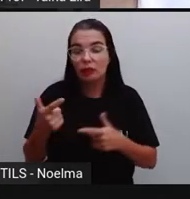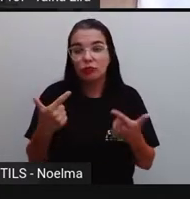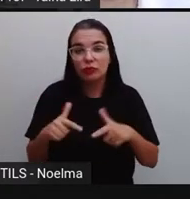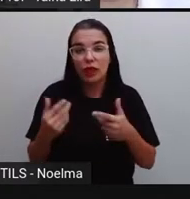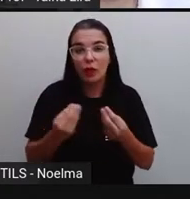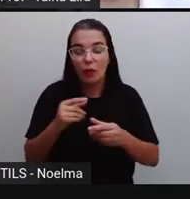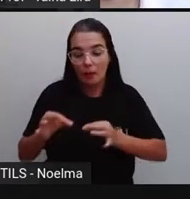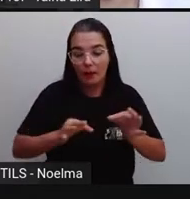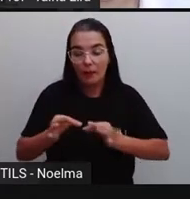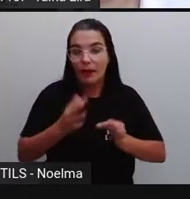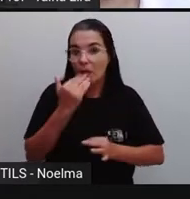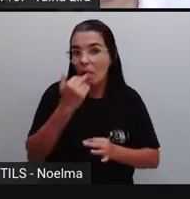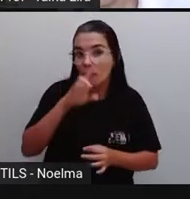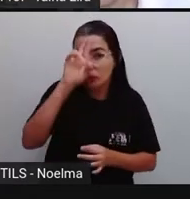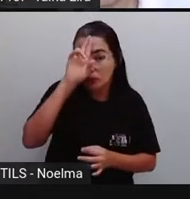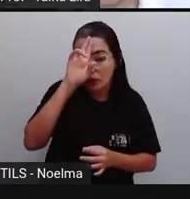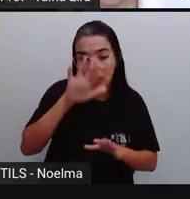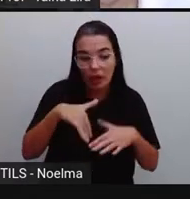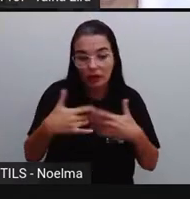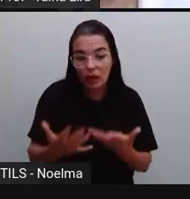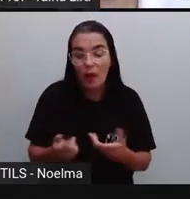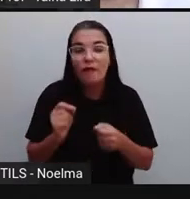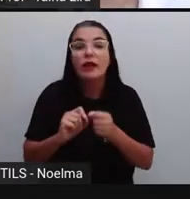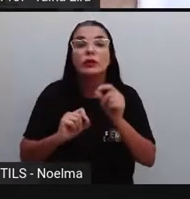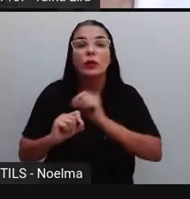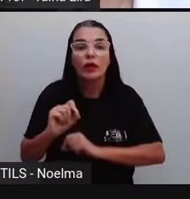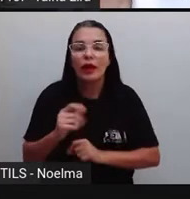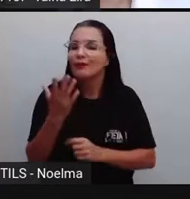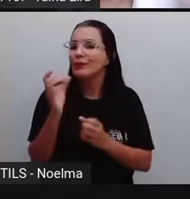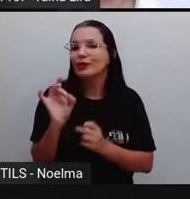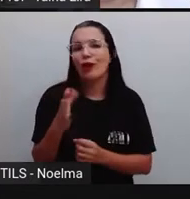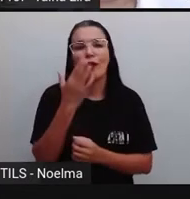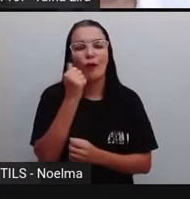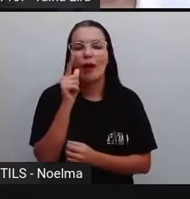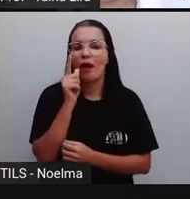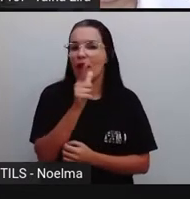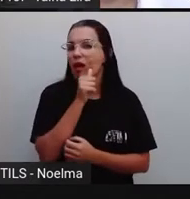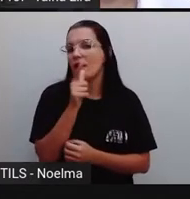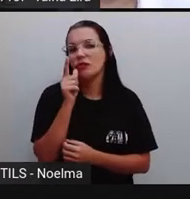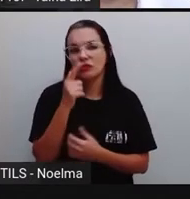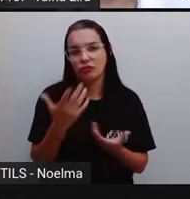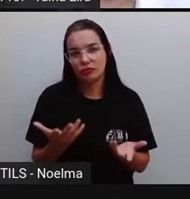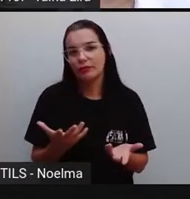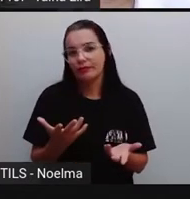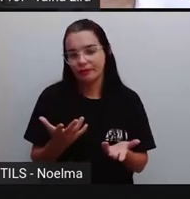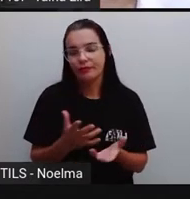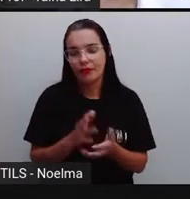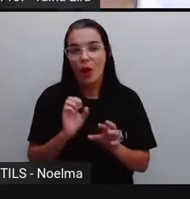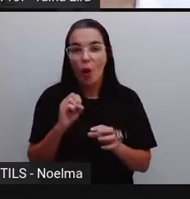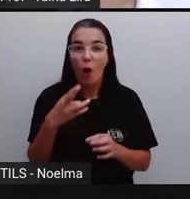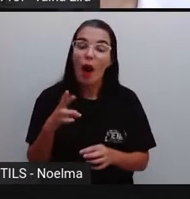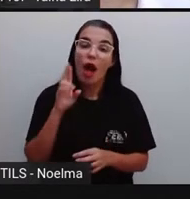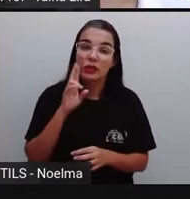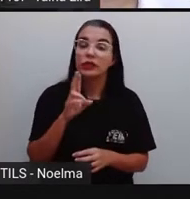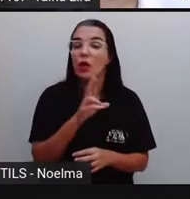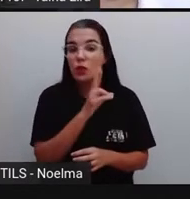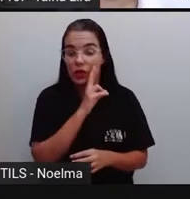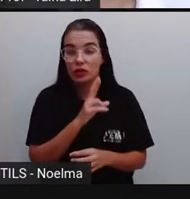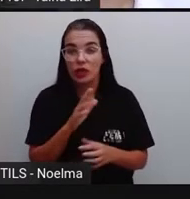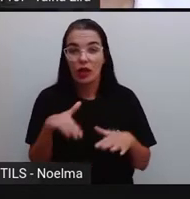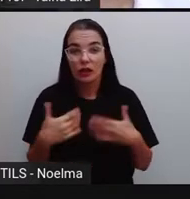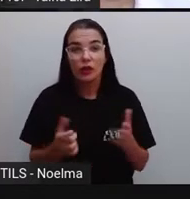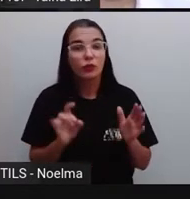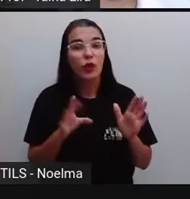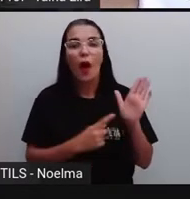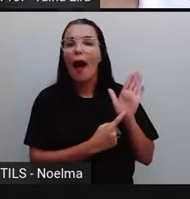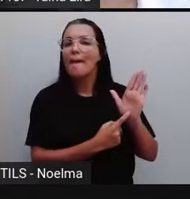né, se alimentar aí, almoçar, lanchar em restaurantes. Certo? E aqui ele está